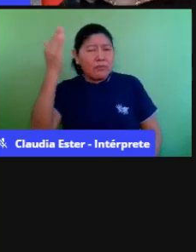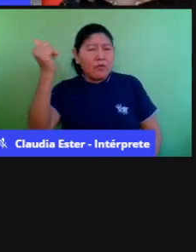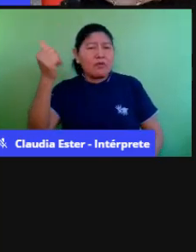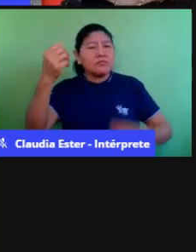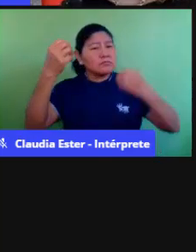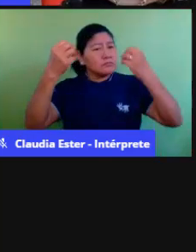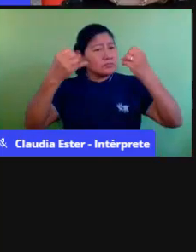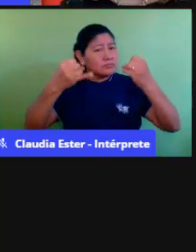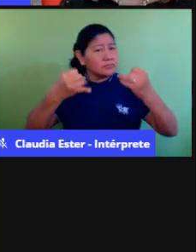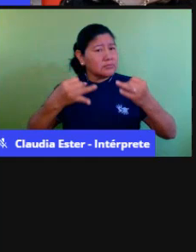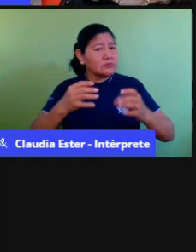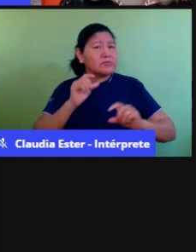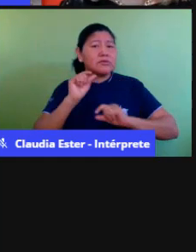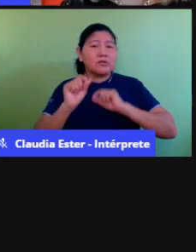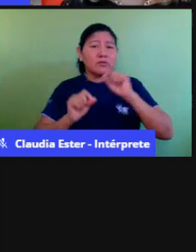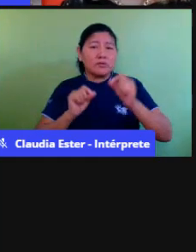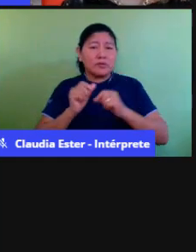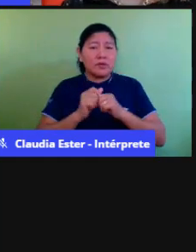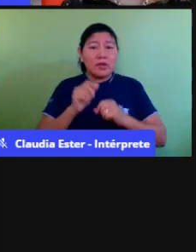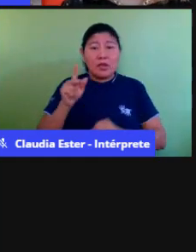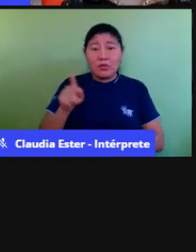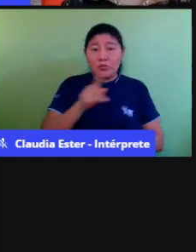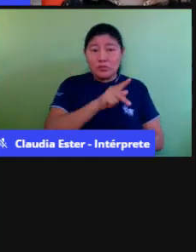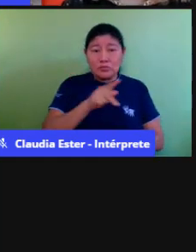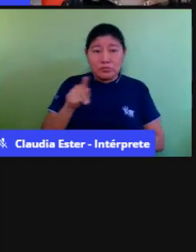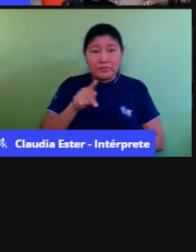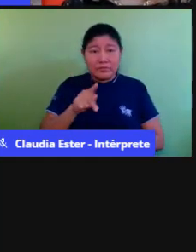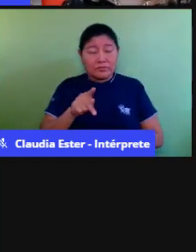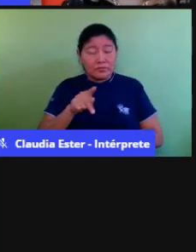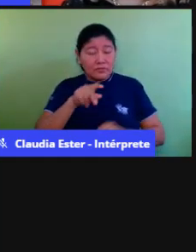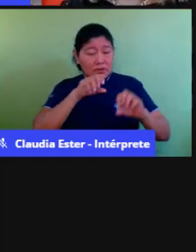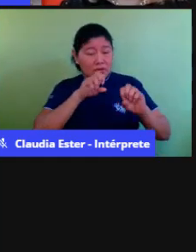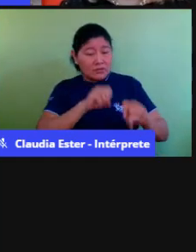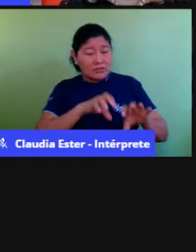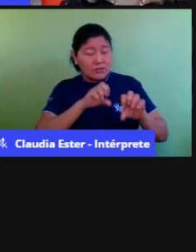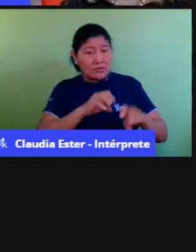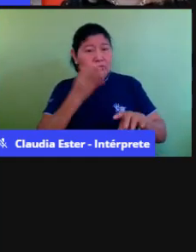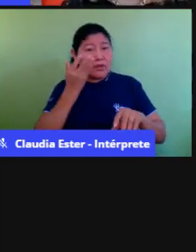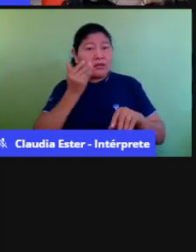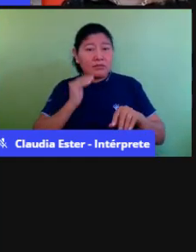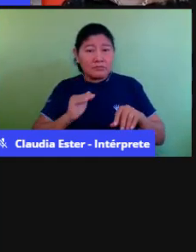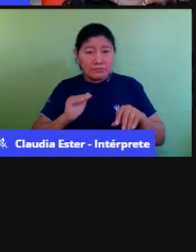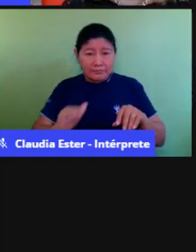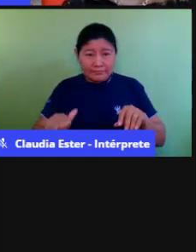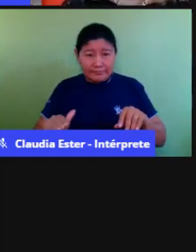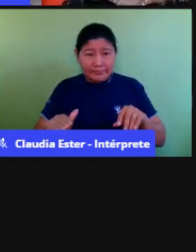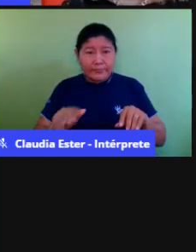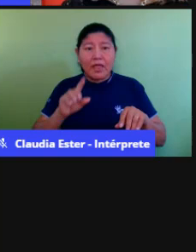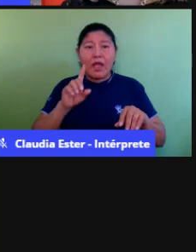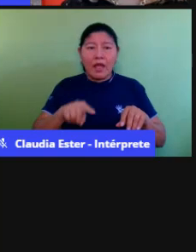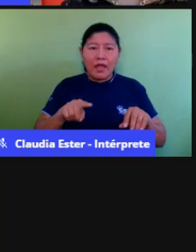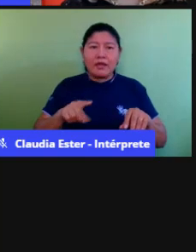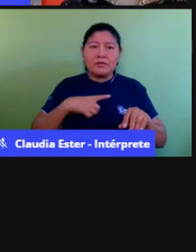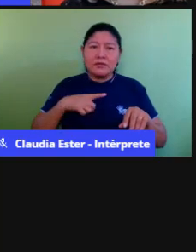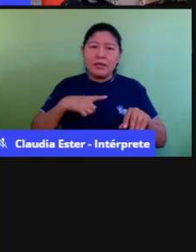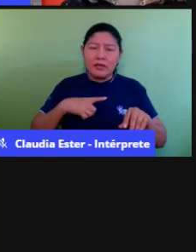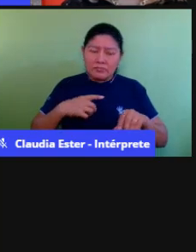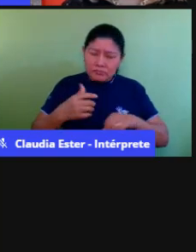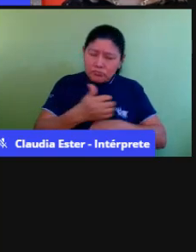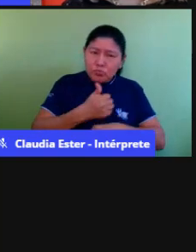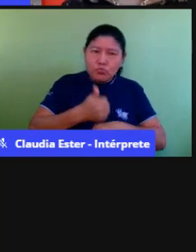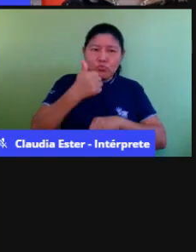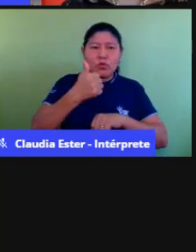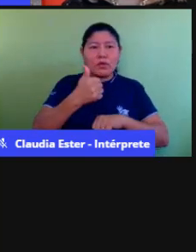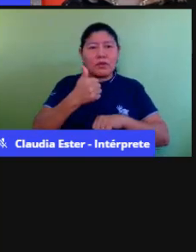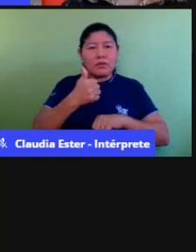seguinte, os professores de educação infantil, eles são os grandes engenheiros de fundações,